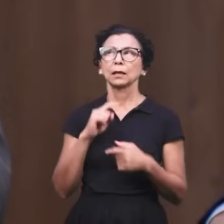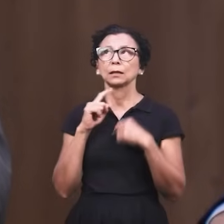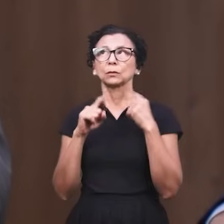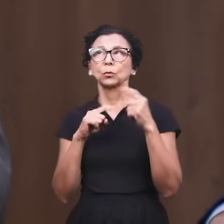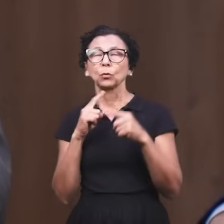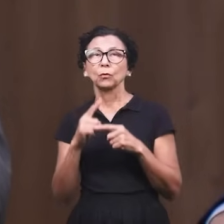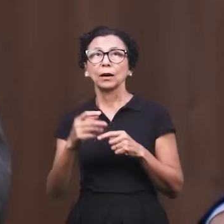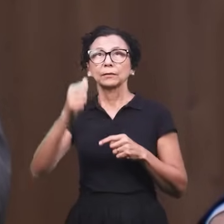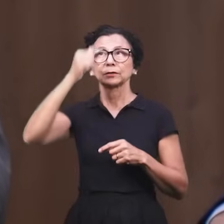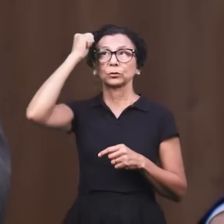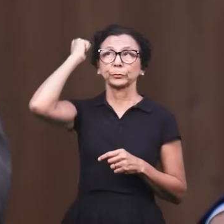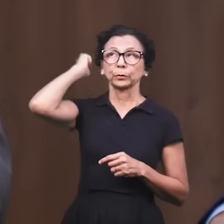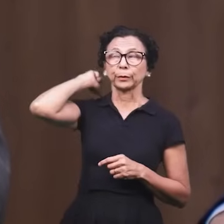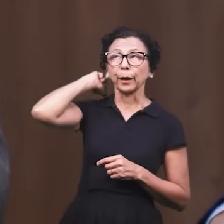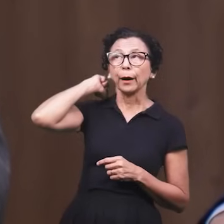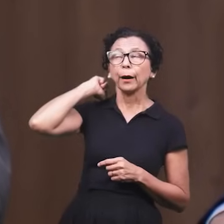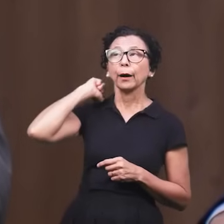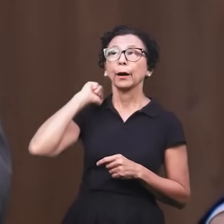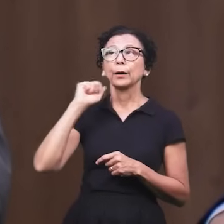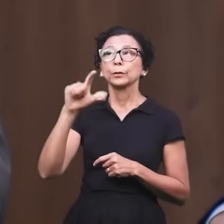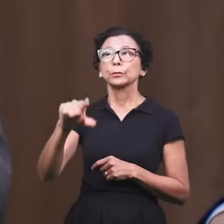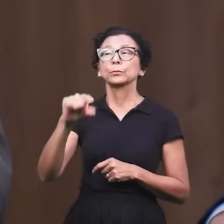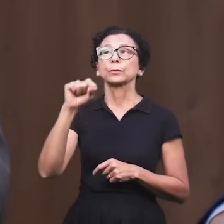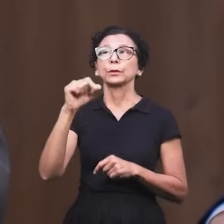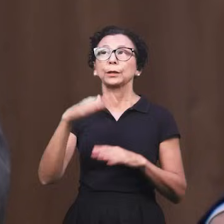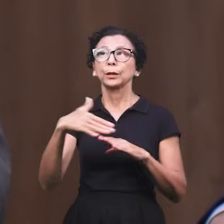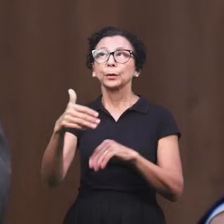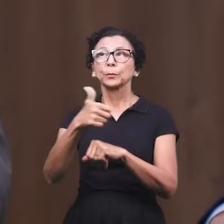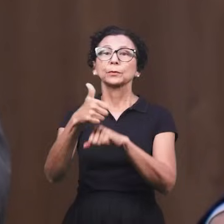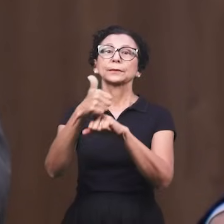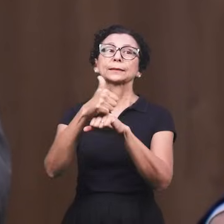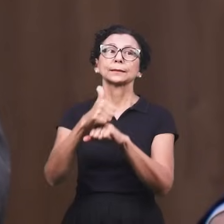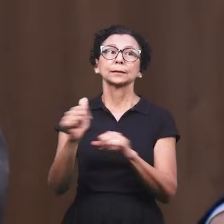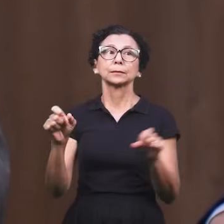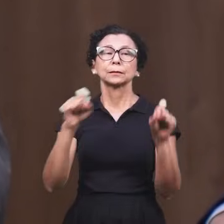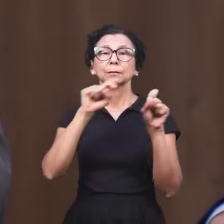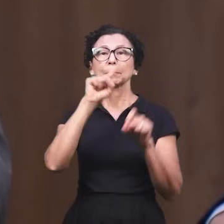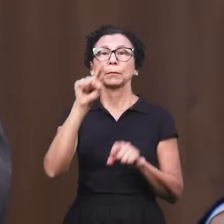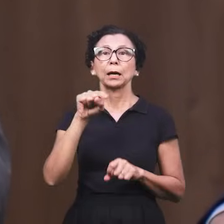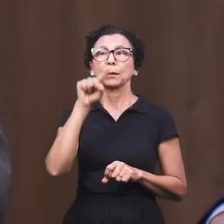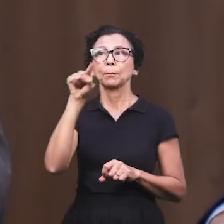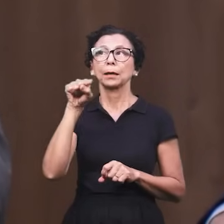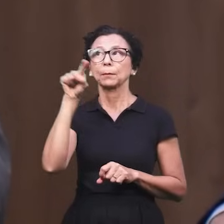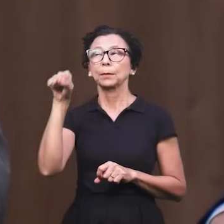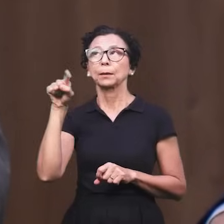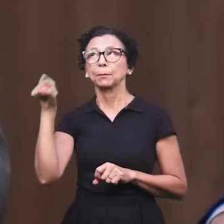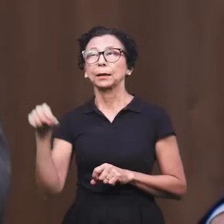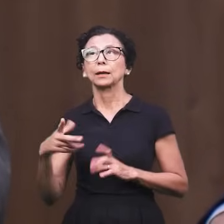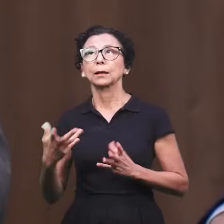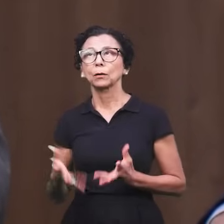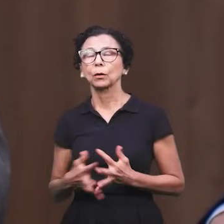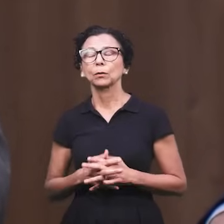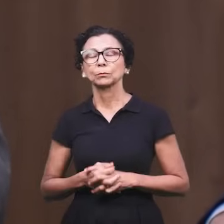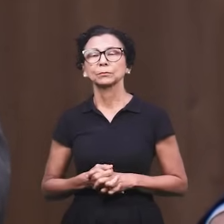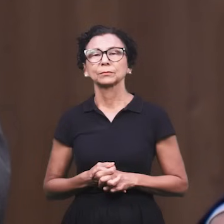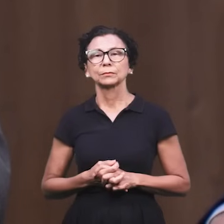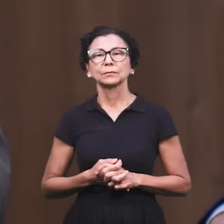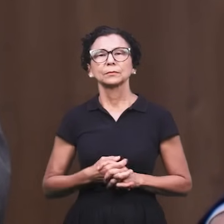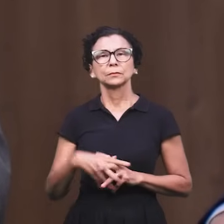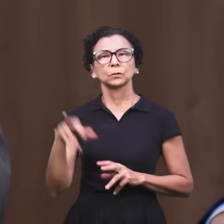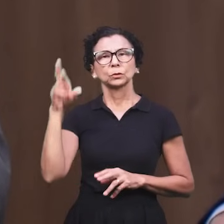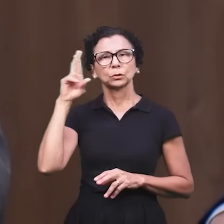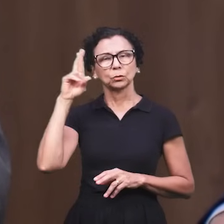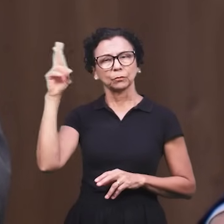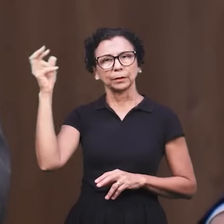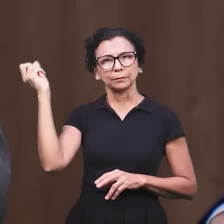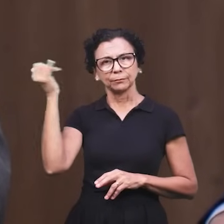fazer um vestibular, o que eu vou fazer, qual a minha escolha, é isso mesmo que eu quero. O Senhor vai orientar e